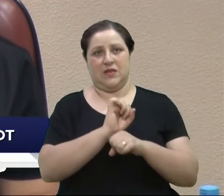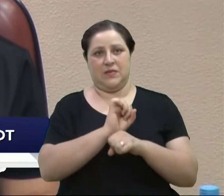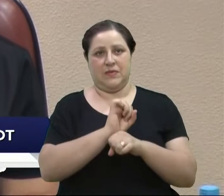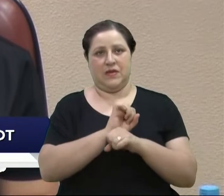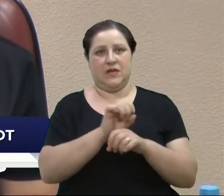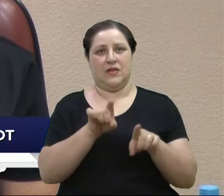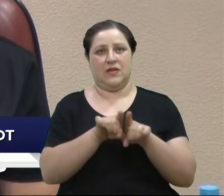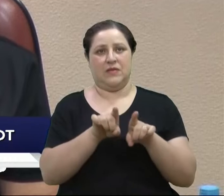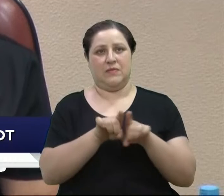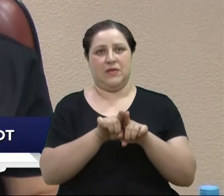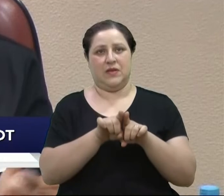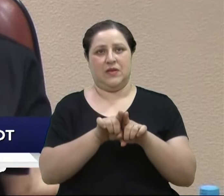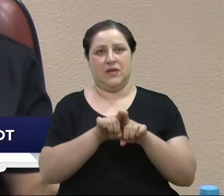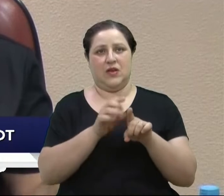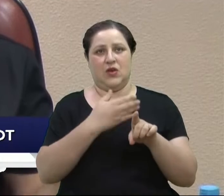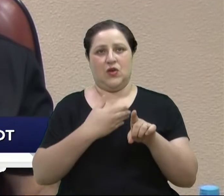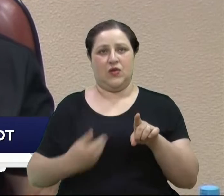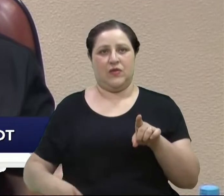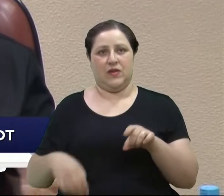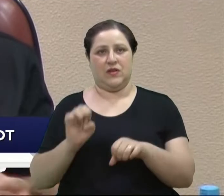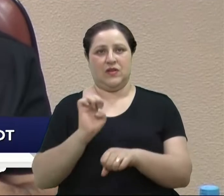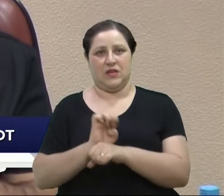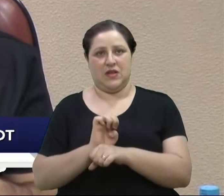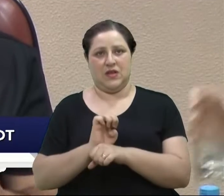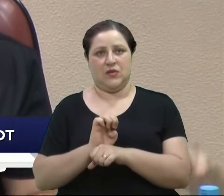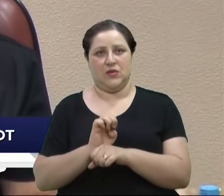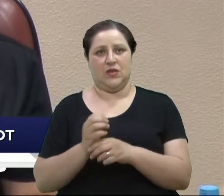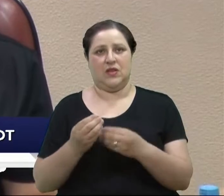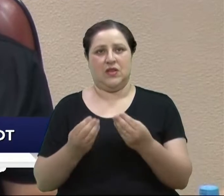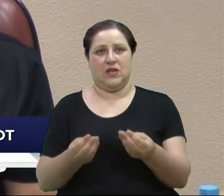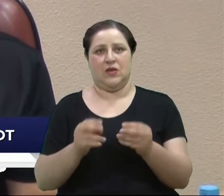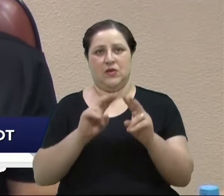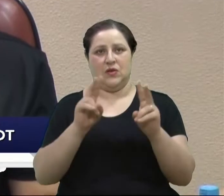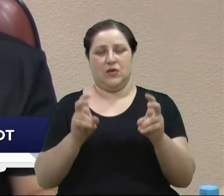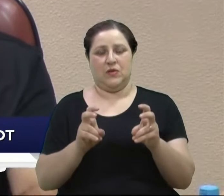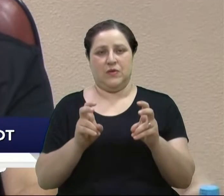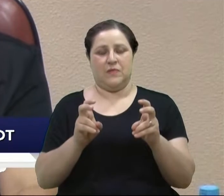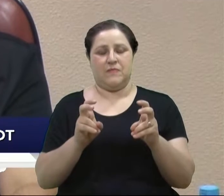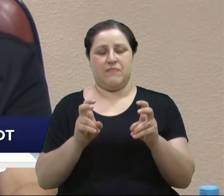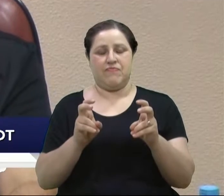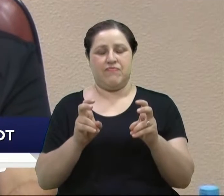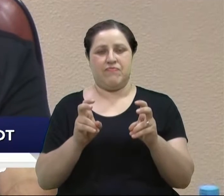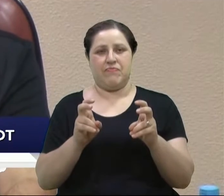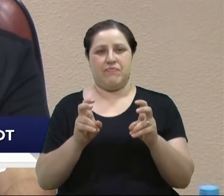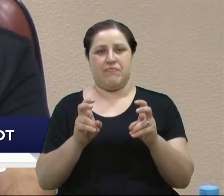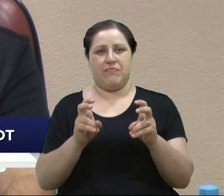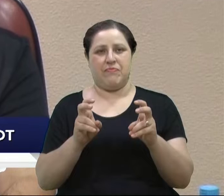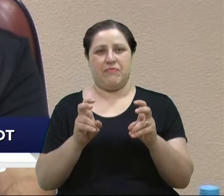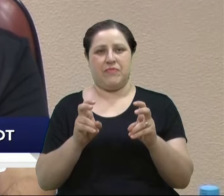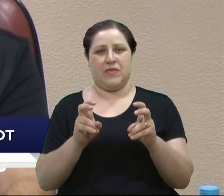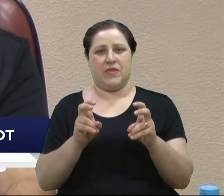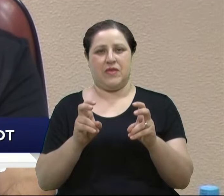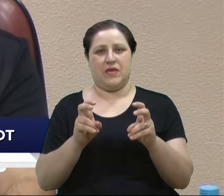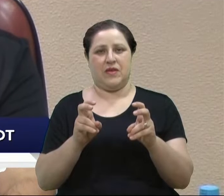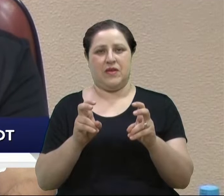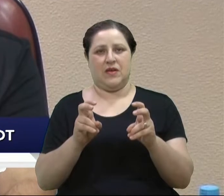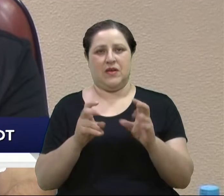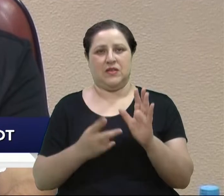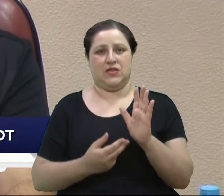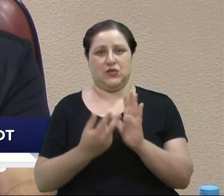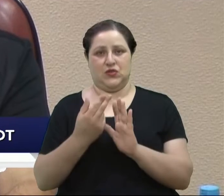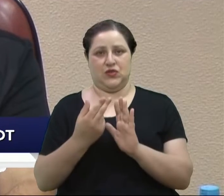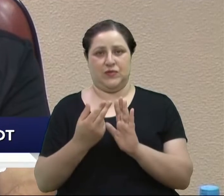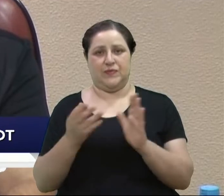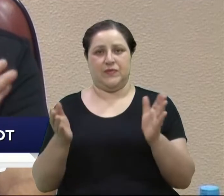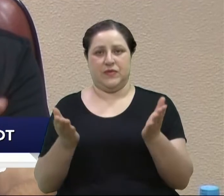de mutirões de cirurgias. Então, a palavra está contigo, né, o cenário dos hospitais aqui em Caxias, com o estado, essa questão do Hospital Pompeia,